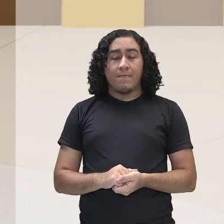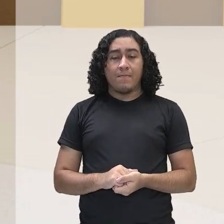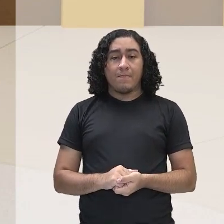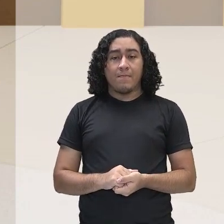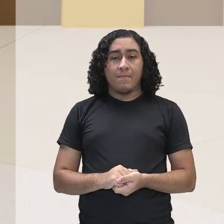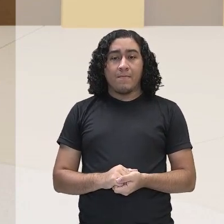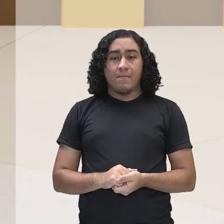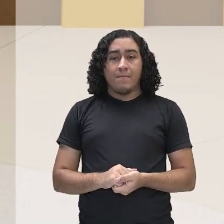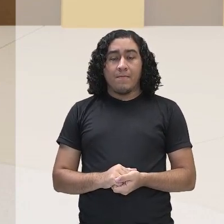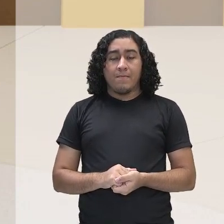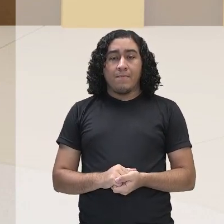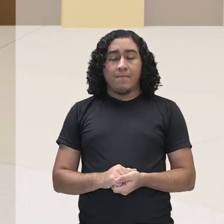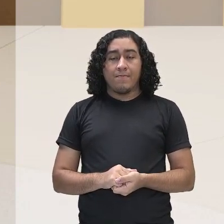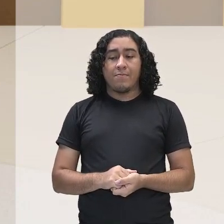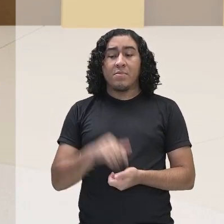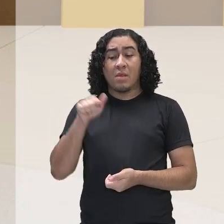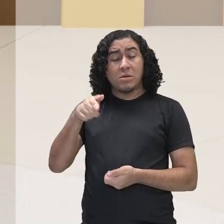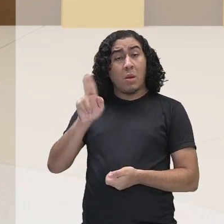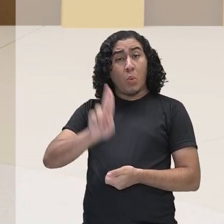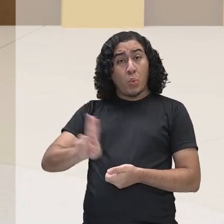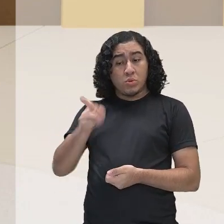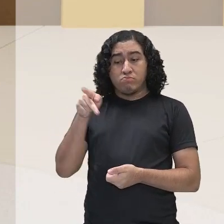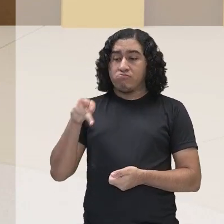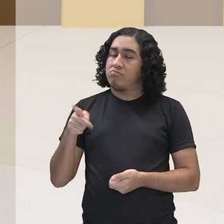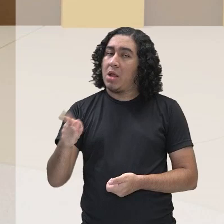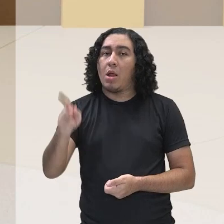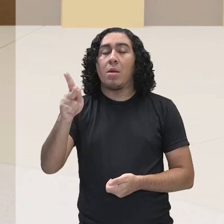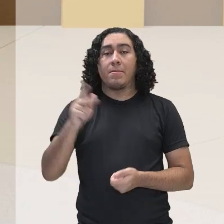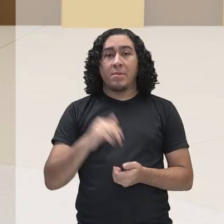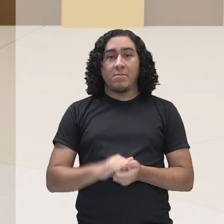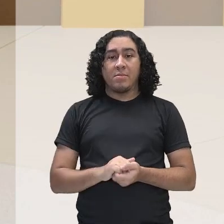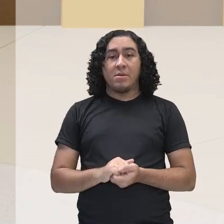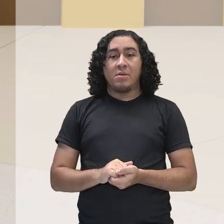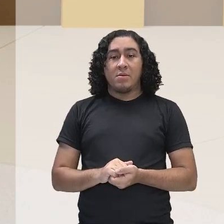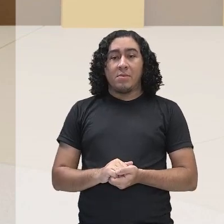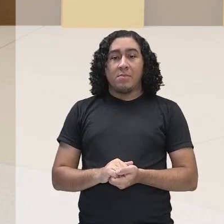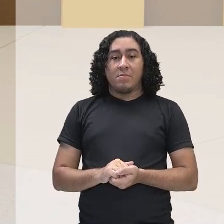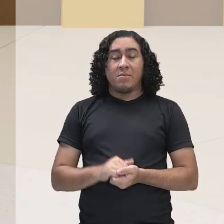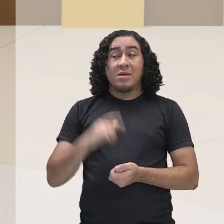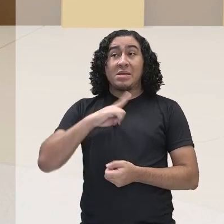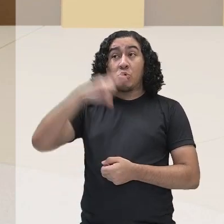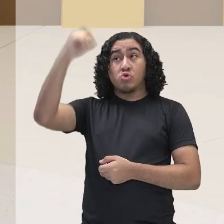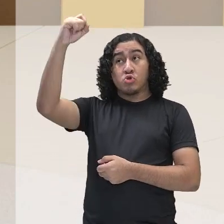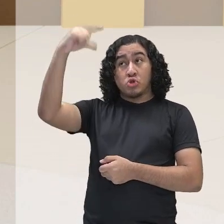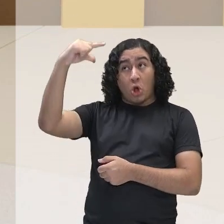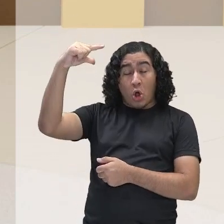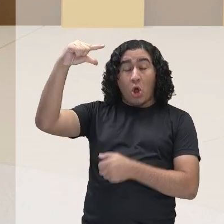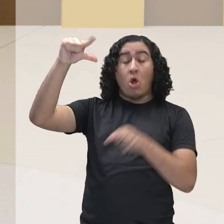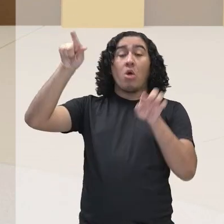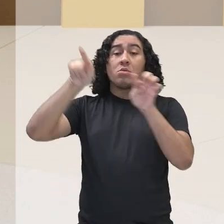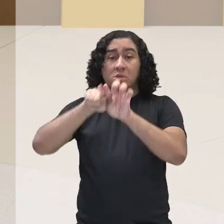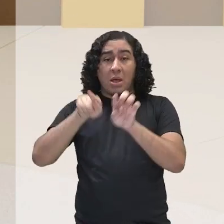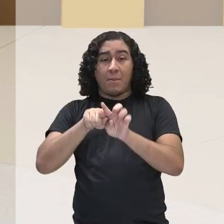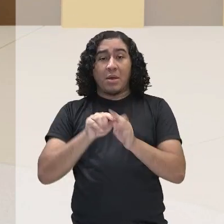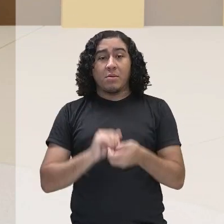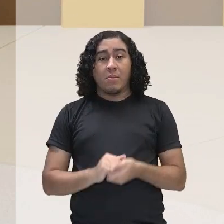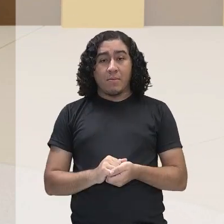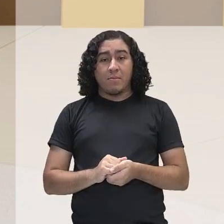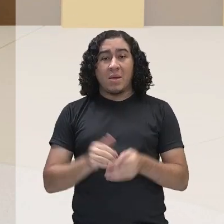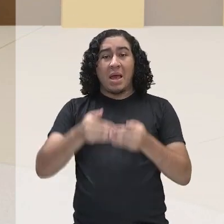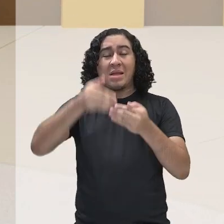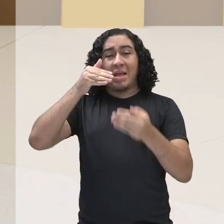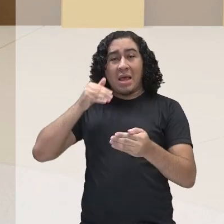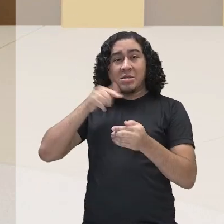são opções inesgotáveis. Mesmo no dia, aqui a gente tem o painel solar aqui e ali a